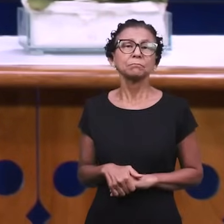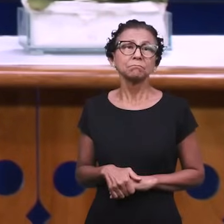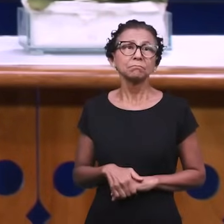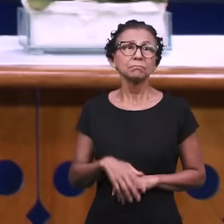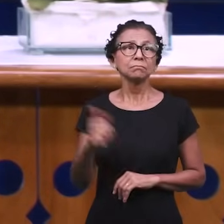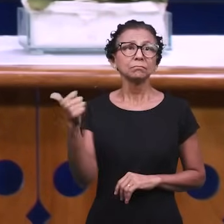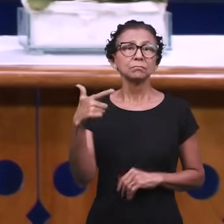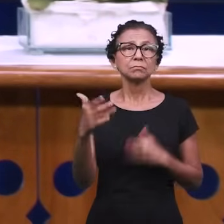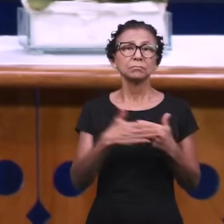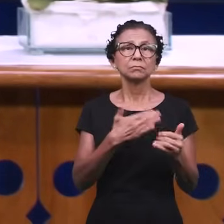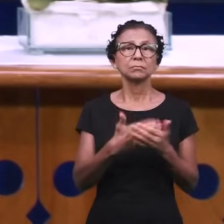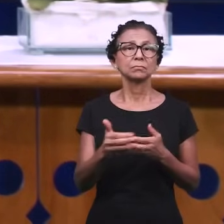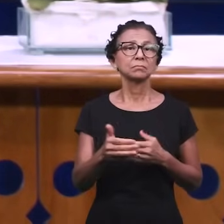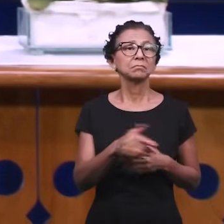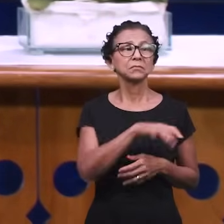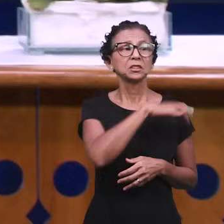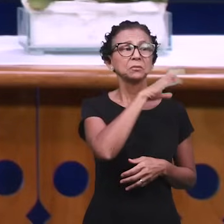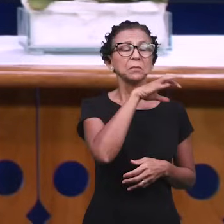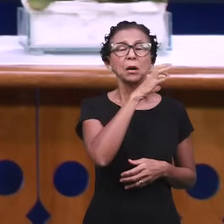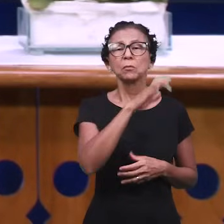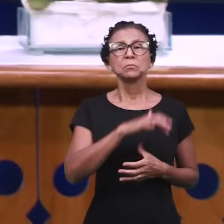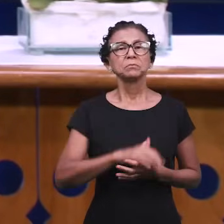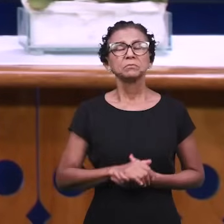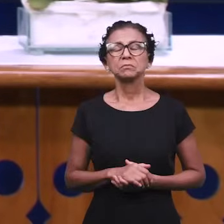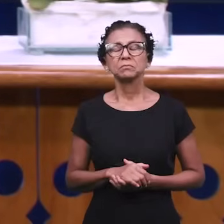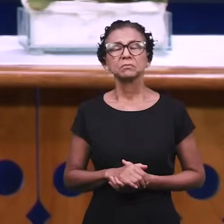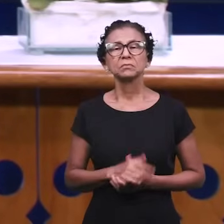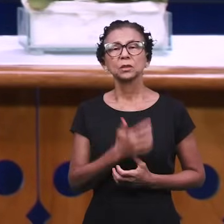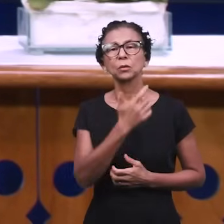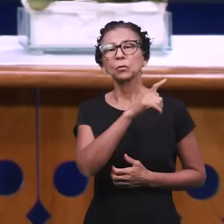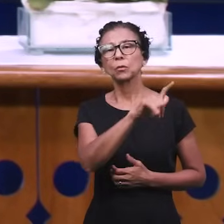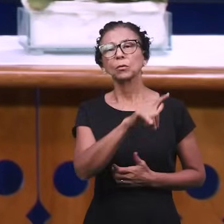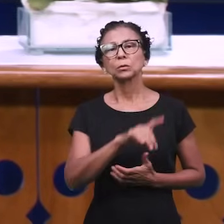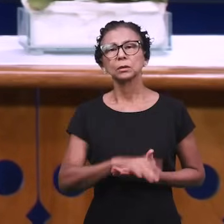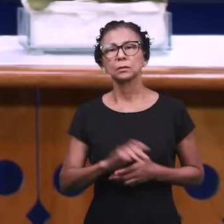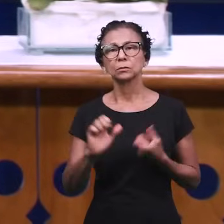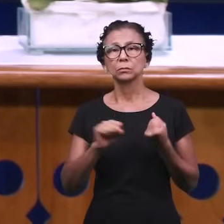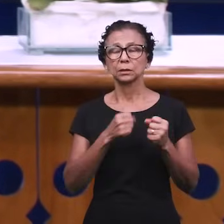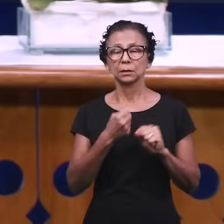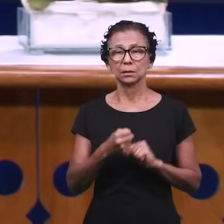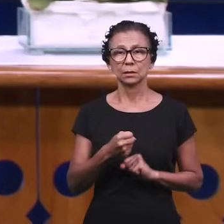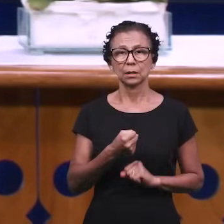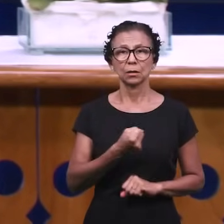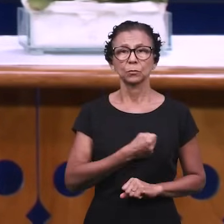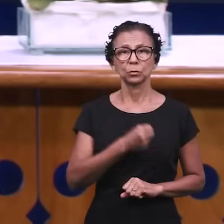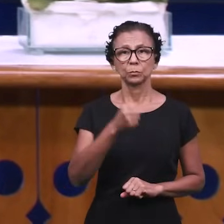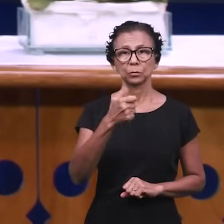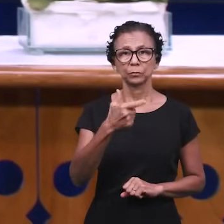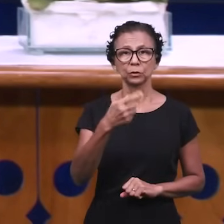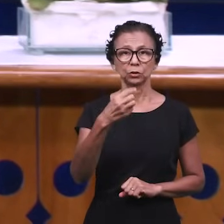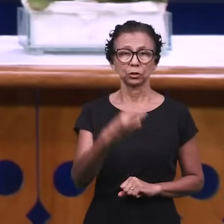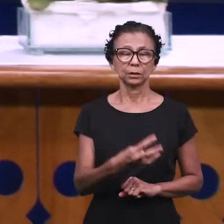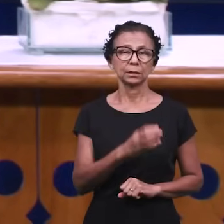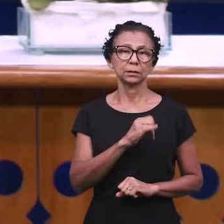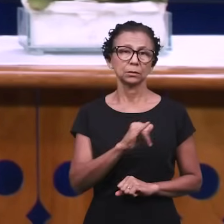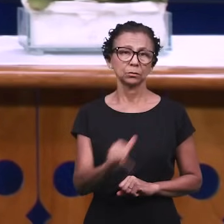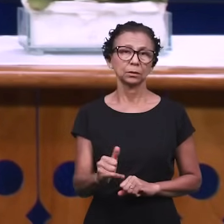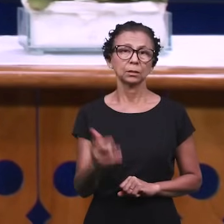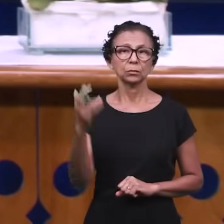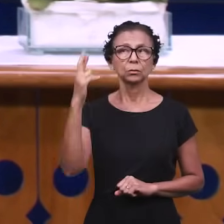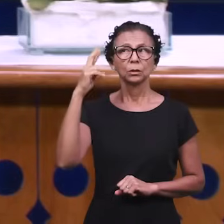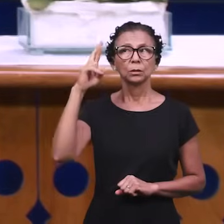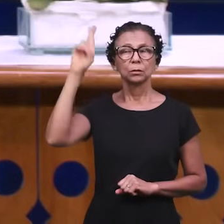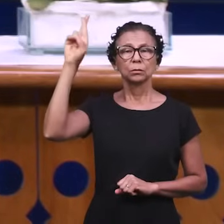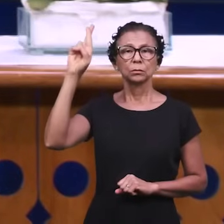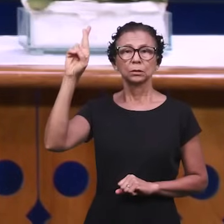falando, do que qualquer outro animal. Porque a palavra do Senhor te fala, do Salmo 23, o Senhor é meu pastor